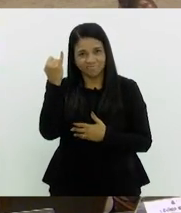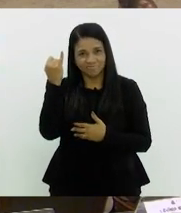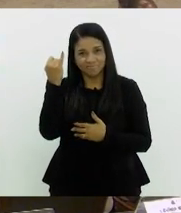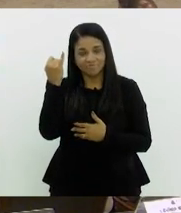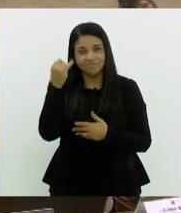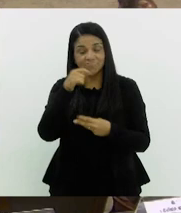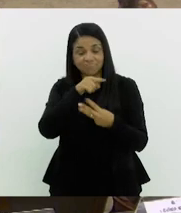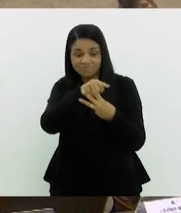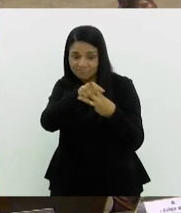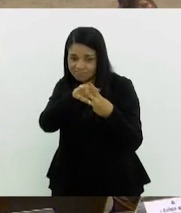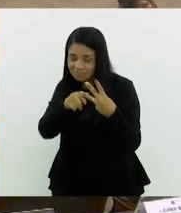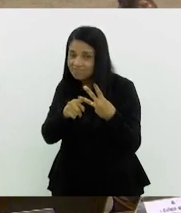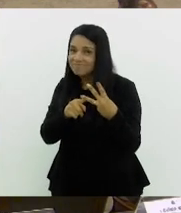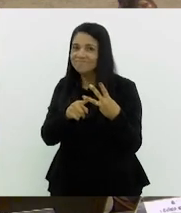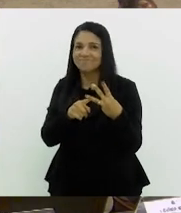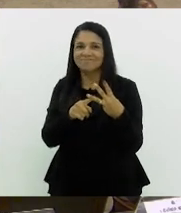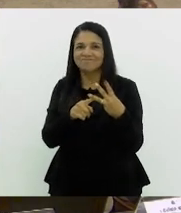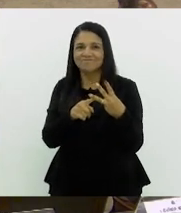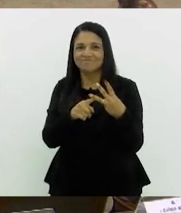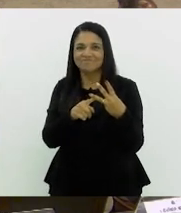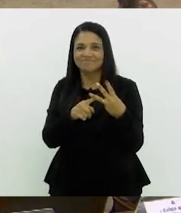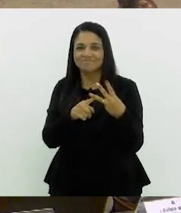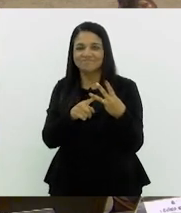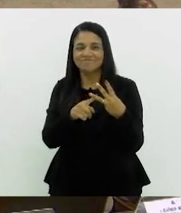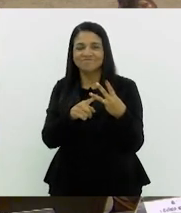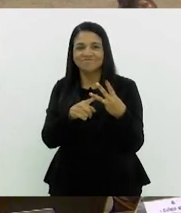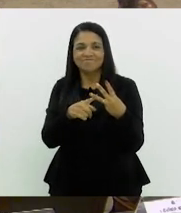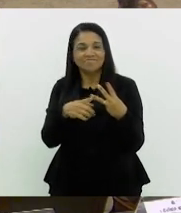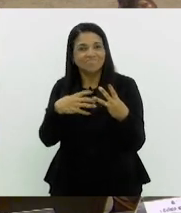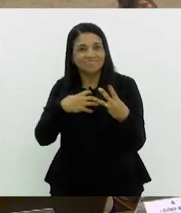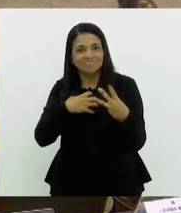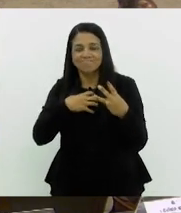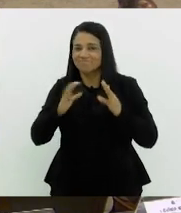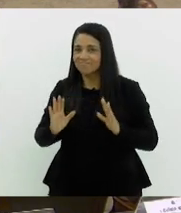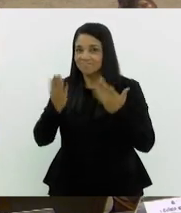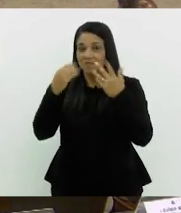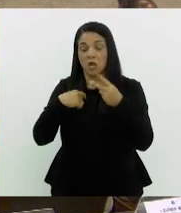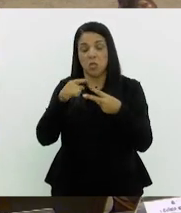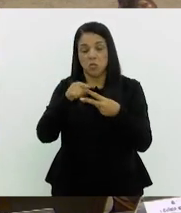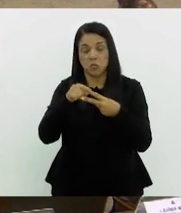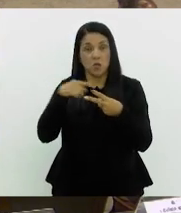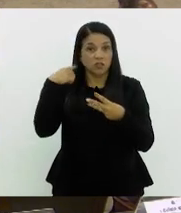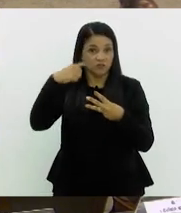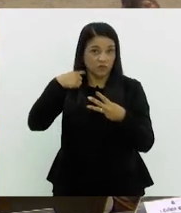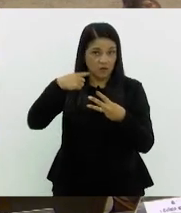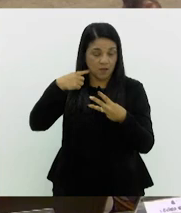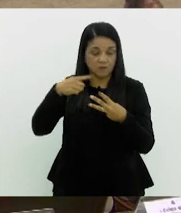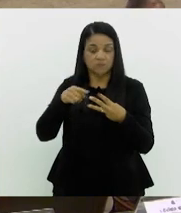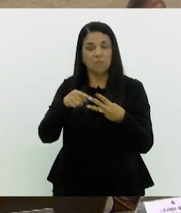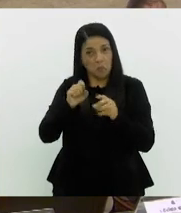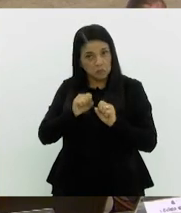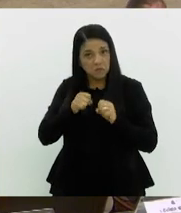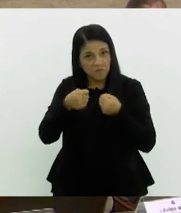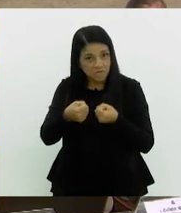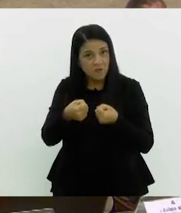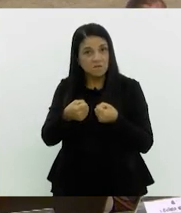3 motivos para saudá-los. O primeiro, porque de profissão também sou advogado e defendo a prerrogativa da